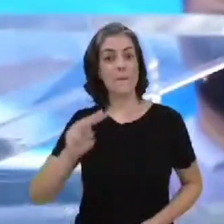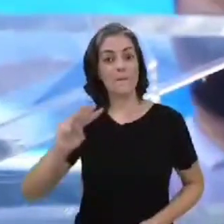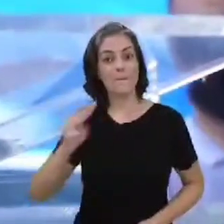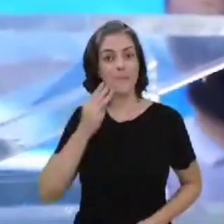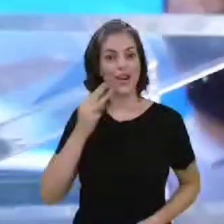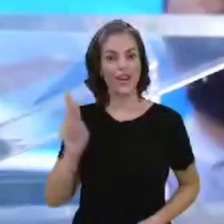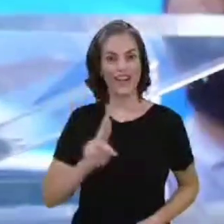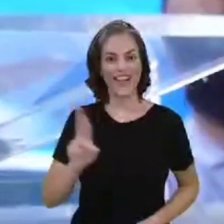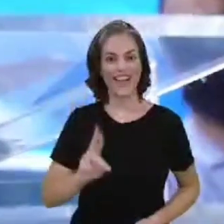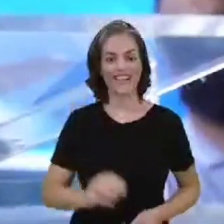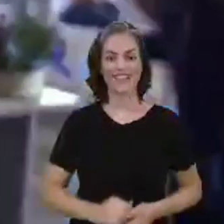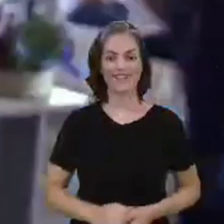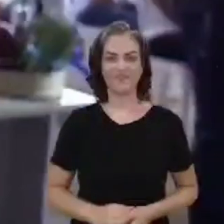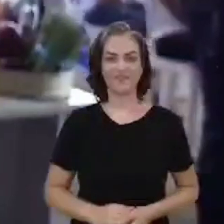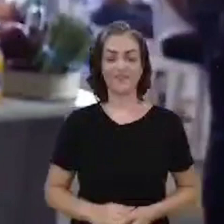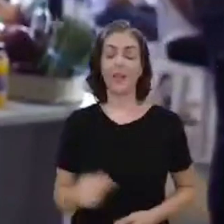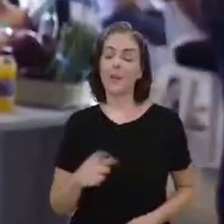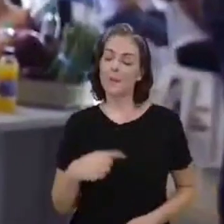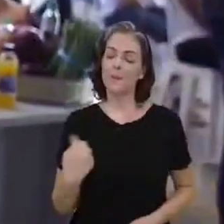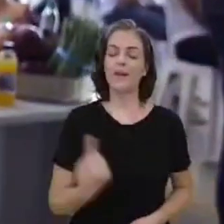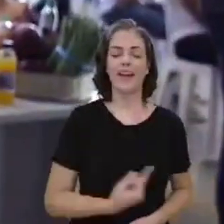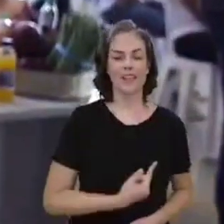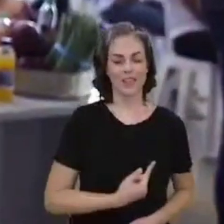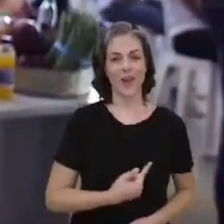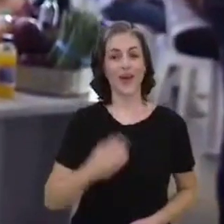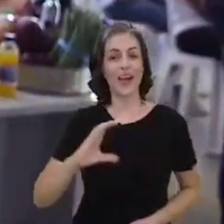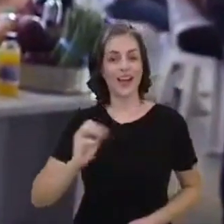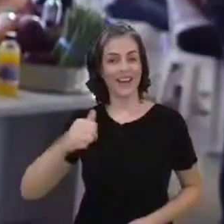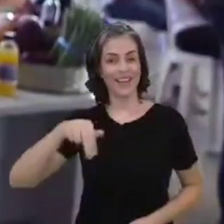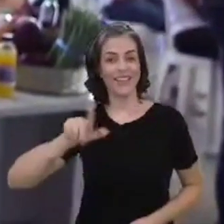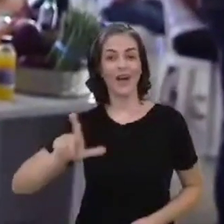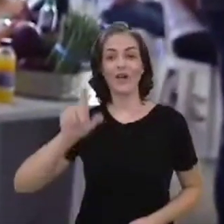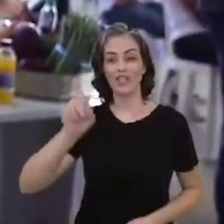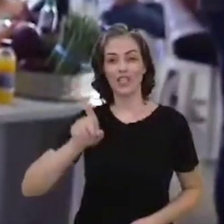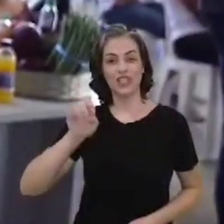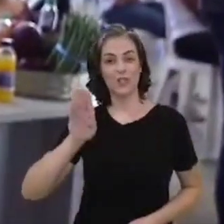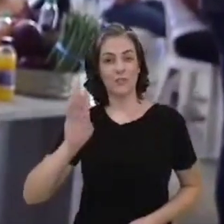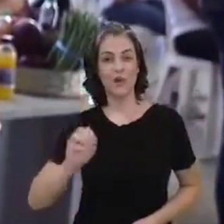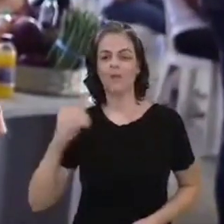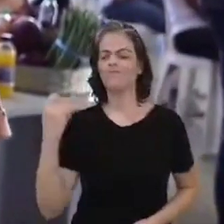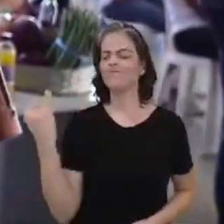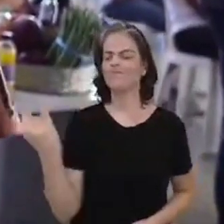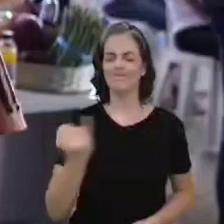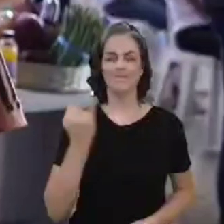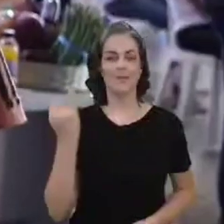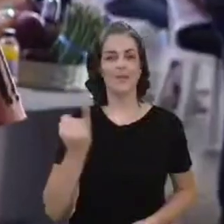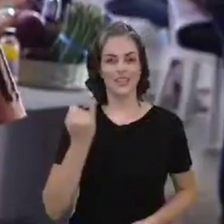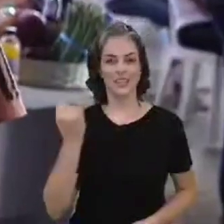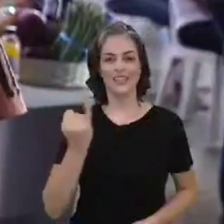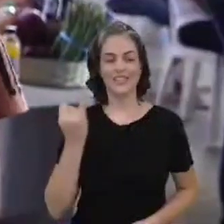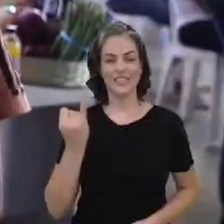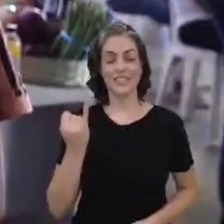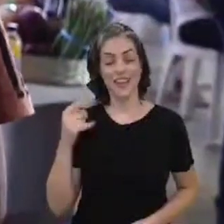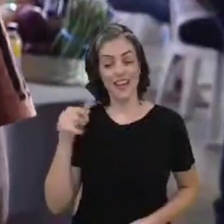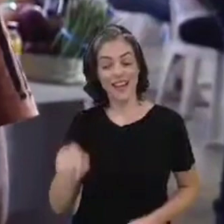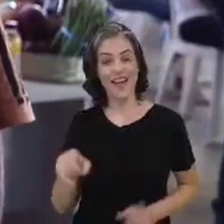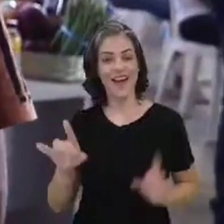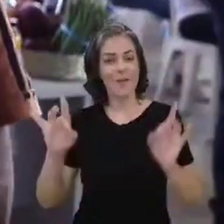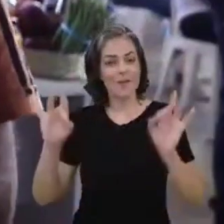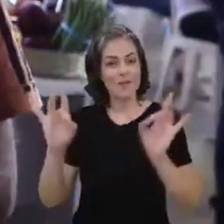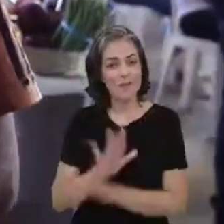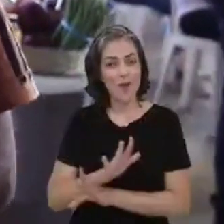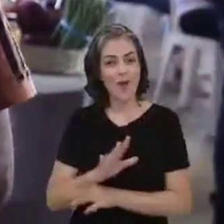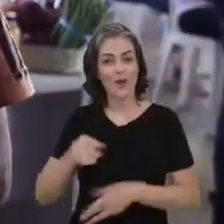646 milhões de reais. Olha, para nós, o Canal do Xingó é de suma importância, porque